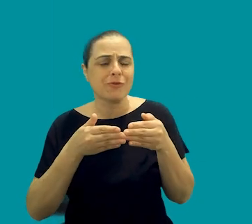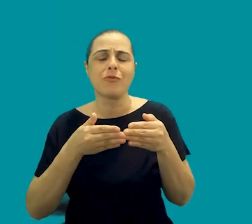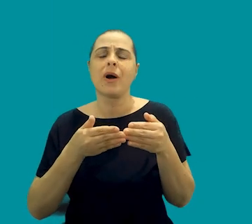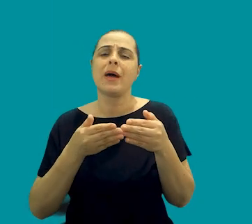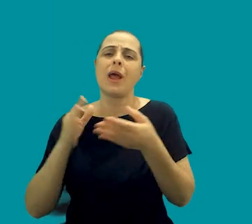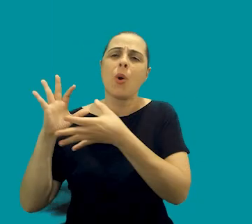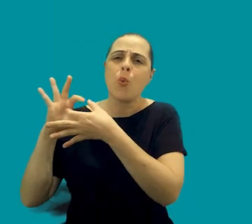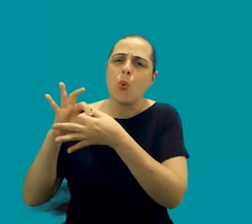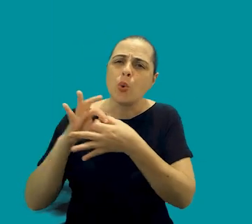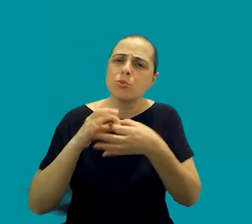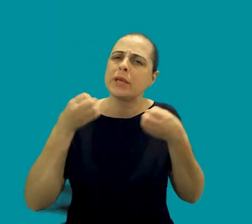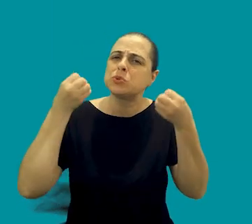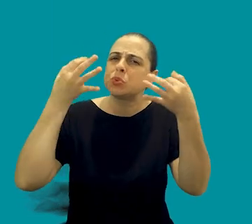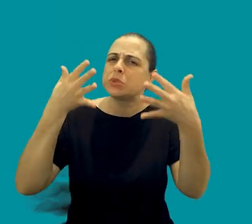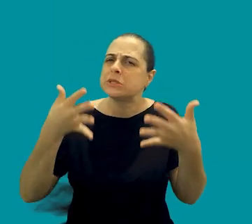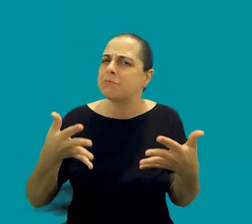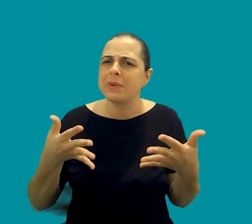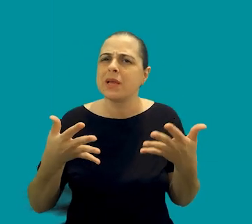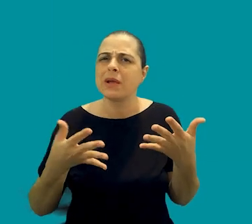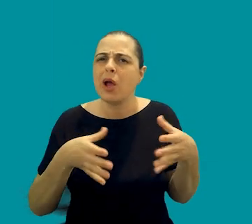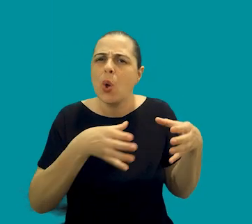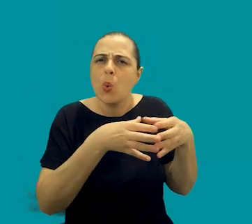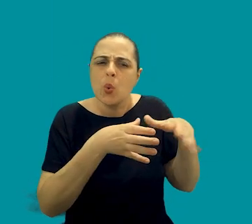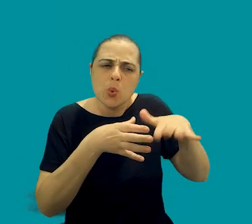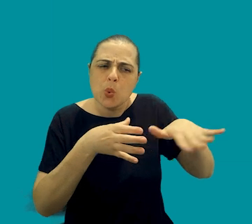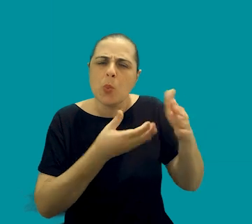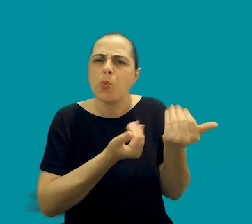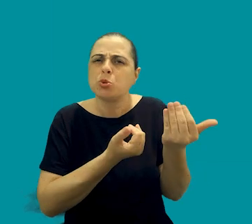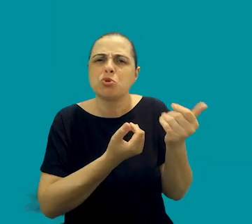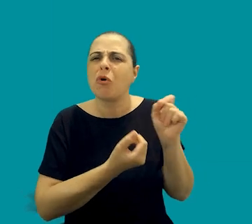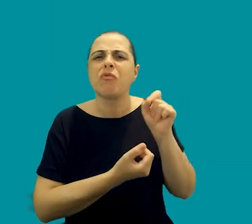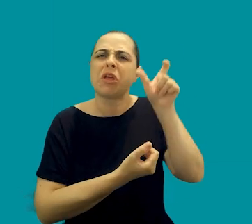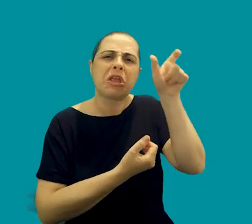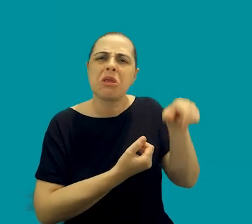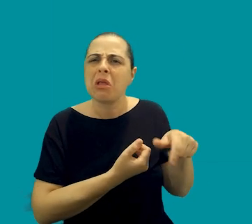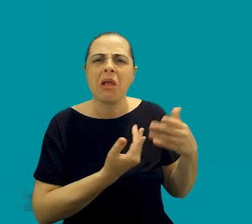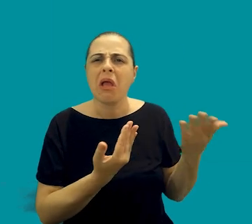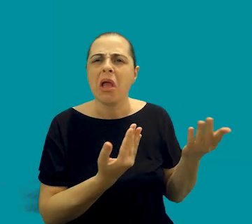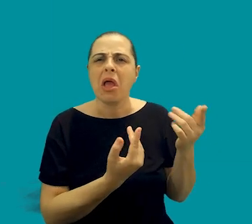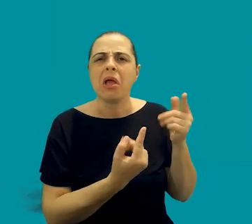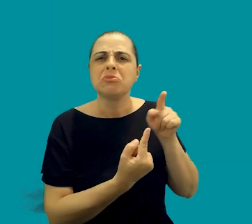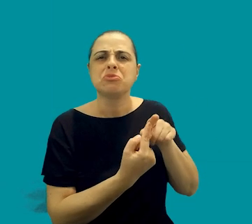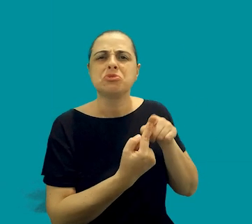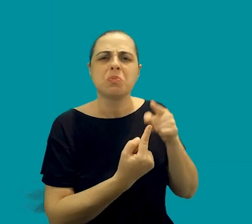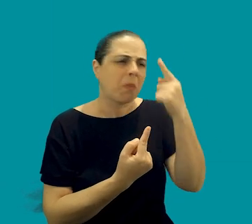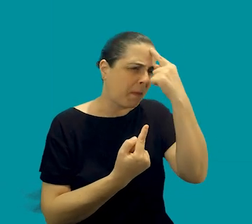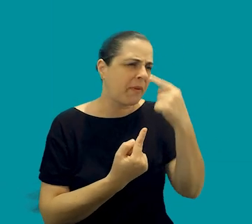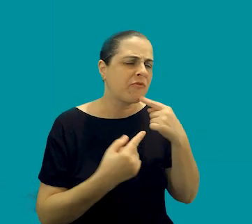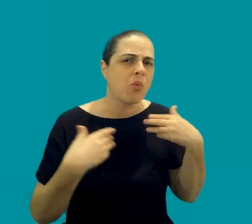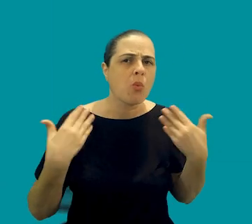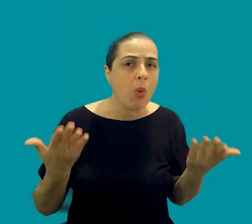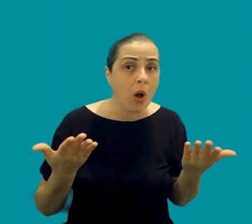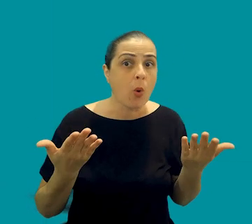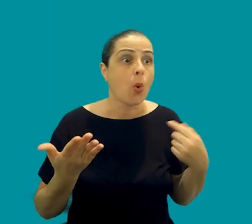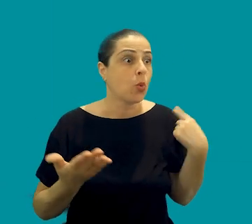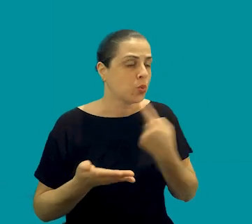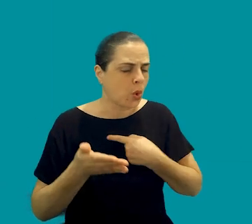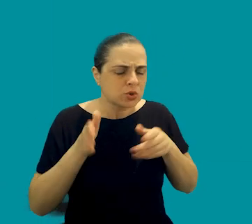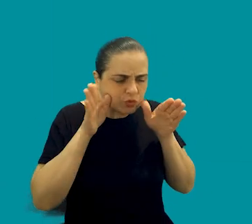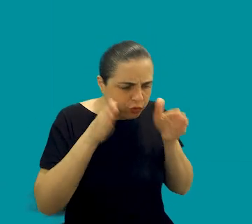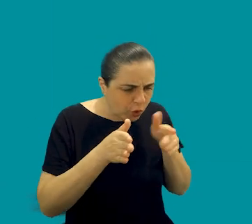da introdução, contextualização desses jovens. Que jovens são esses que a gente está falando e que a gente se debruçou